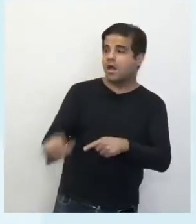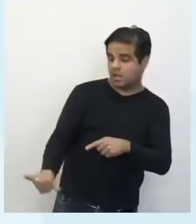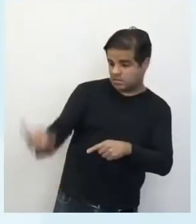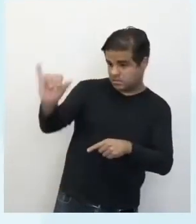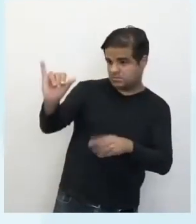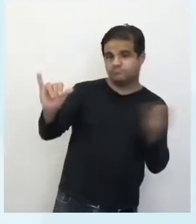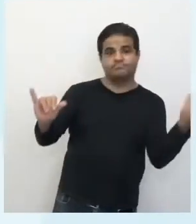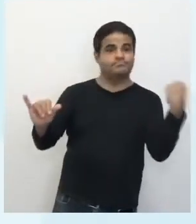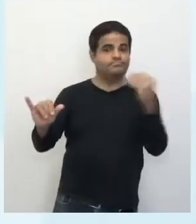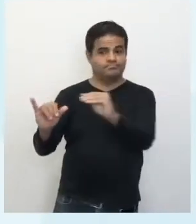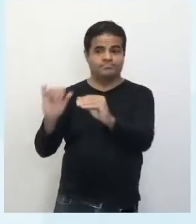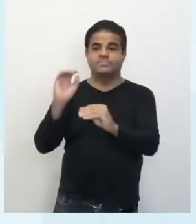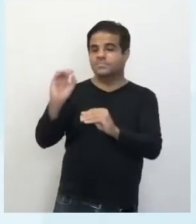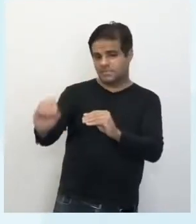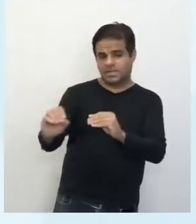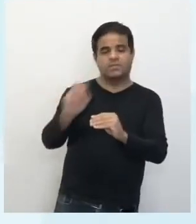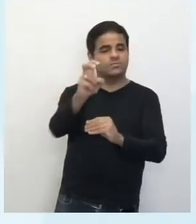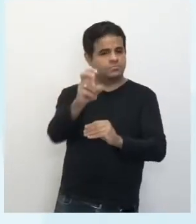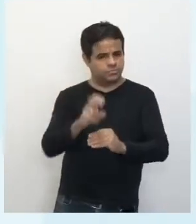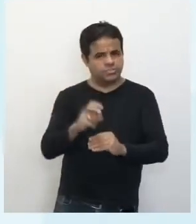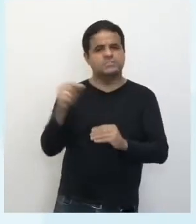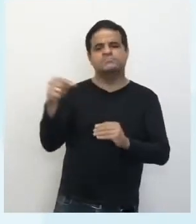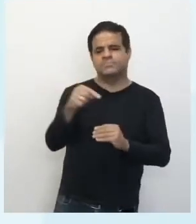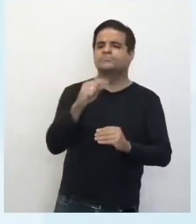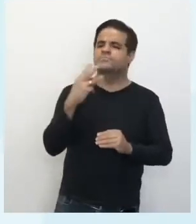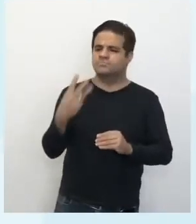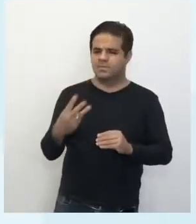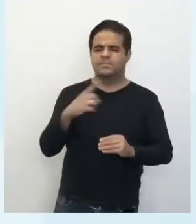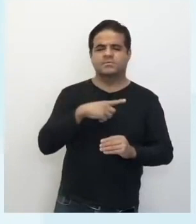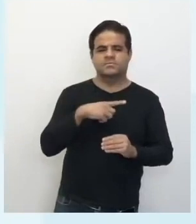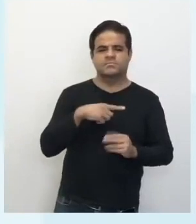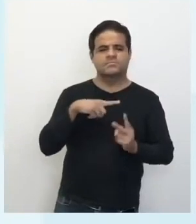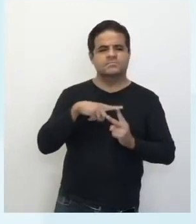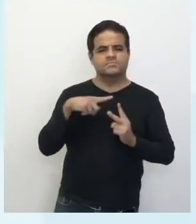eu coloquei 0, portanto, o x é menos 3. E aí, eu tenho